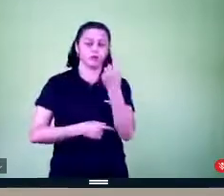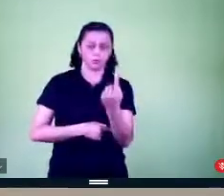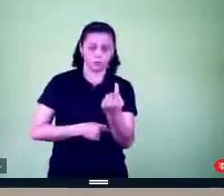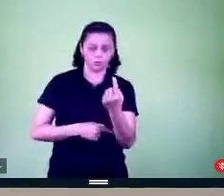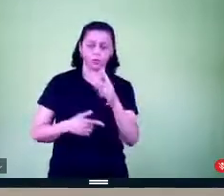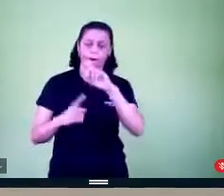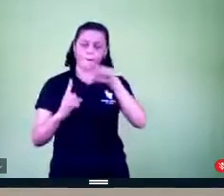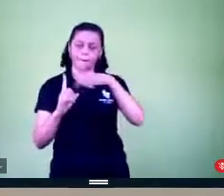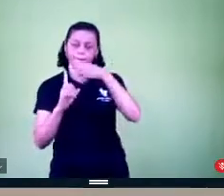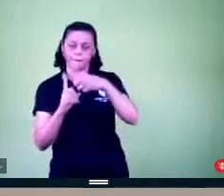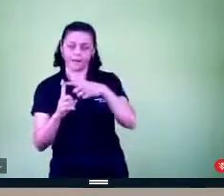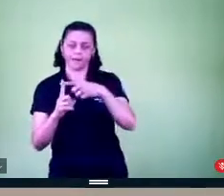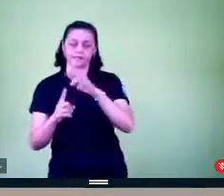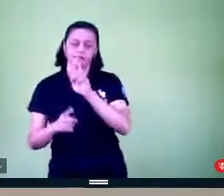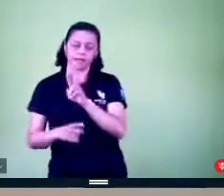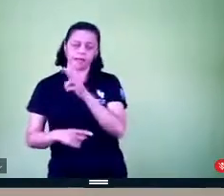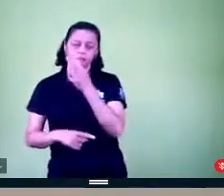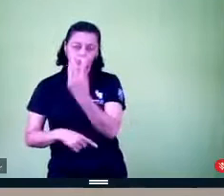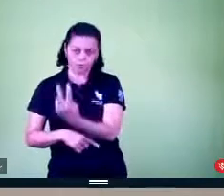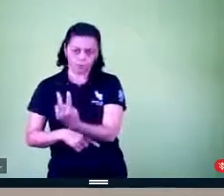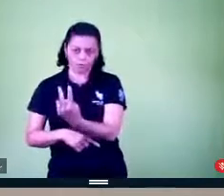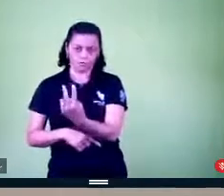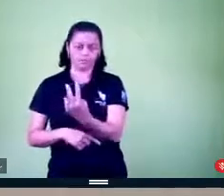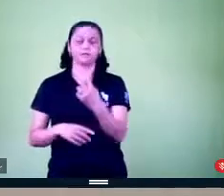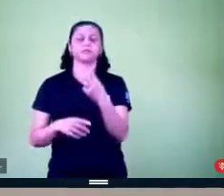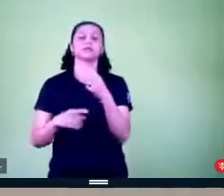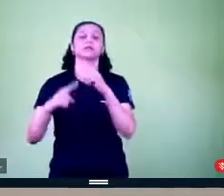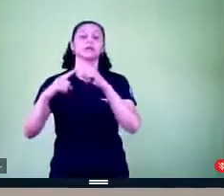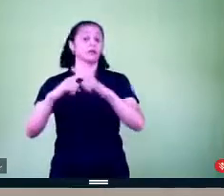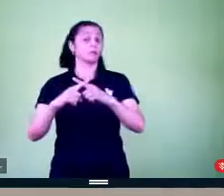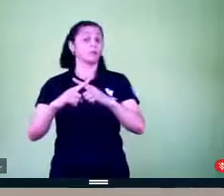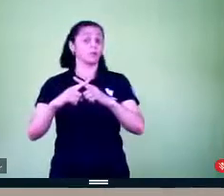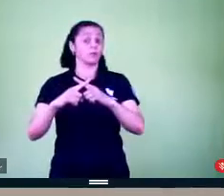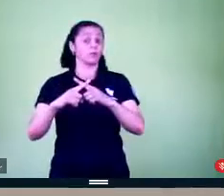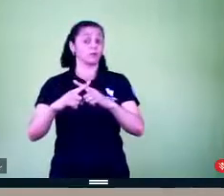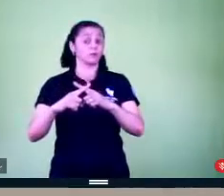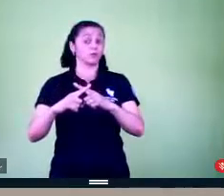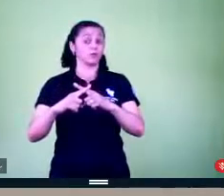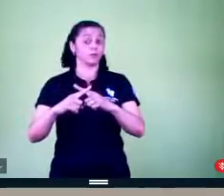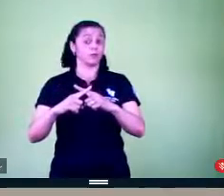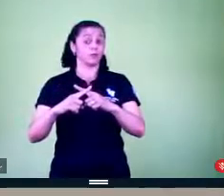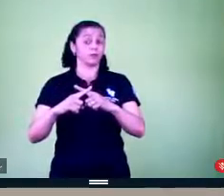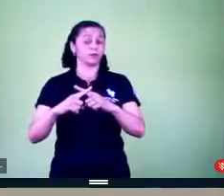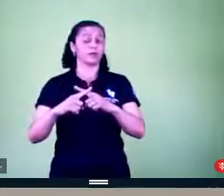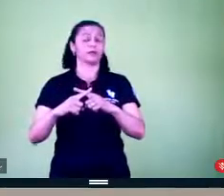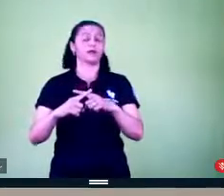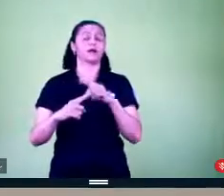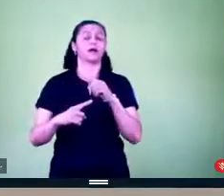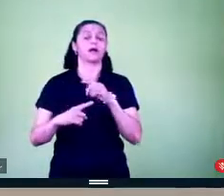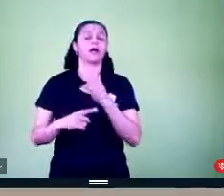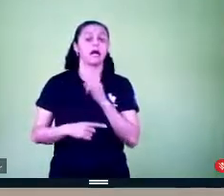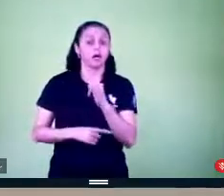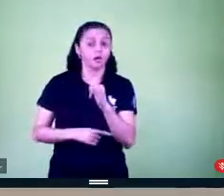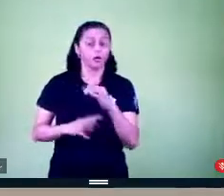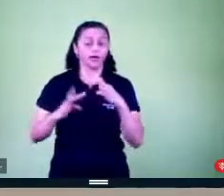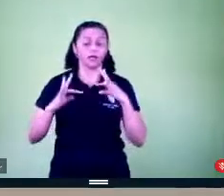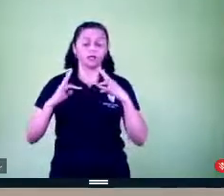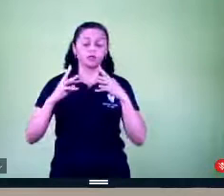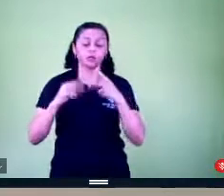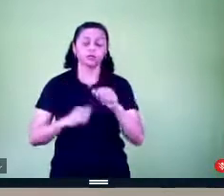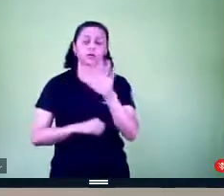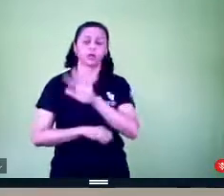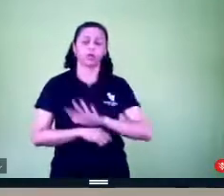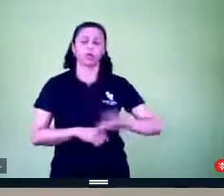multiplica a corrente total da minha fonte. Vou colocar aqui tudo isso dividido